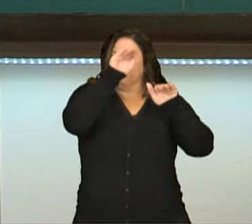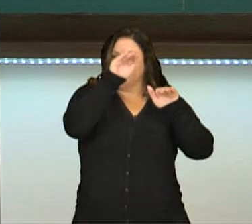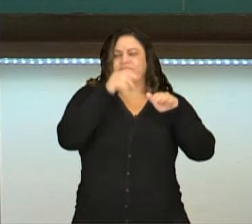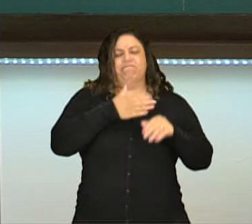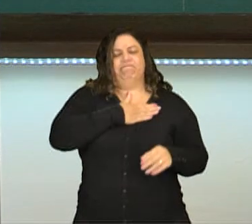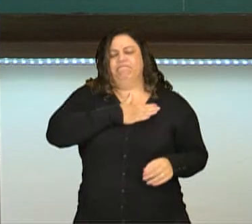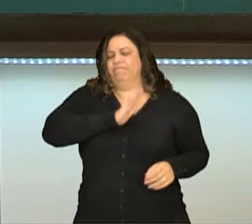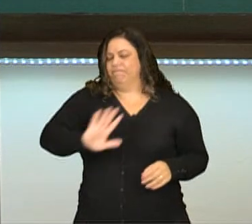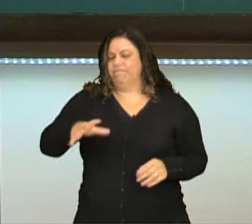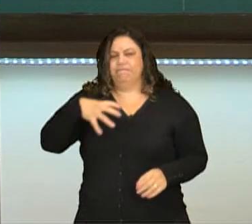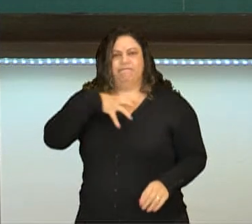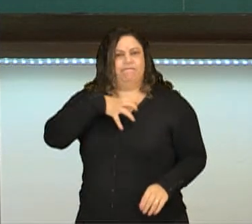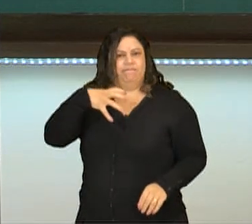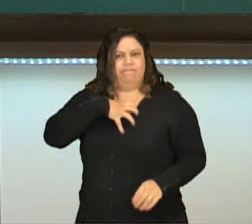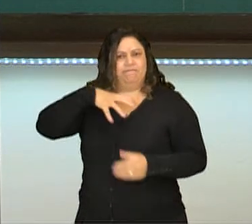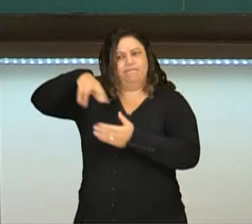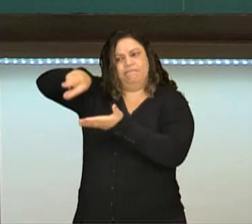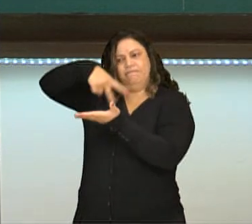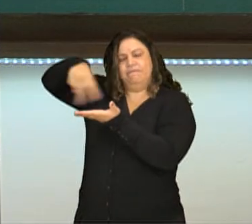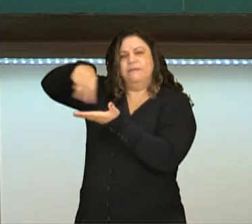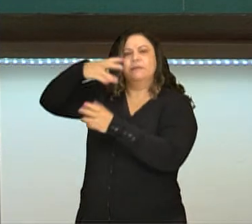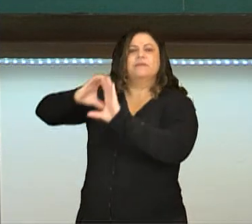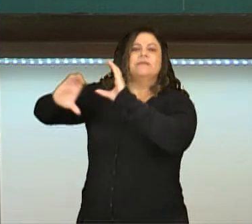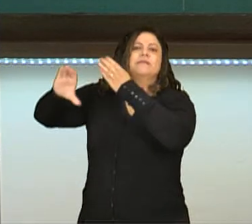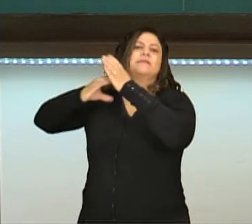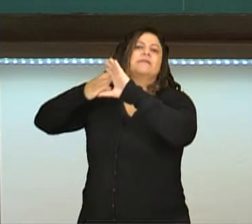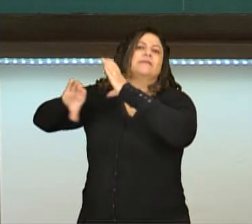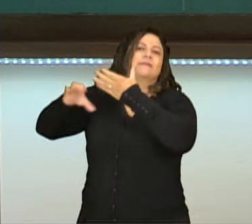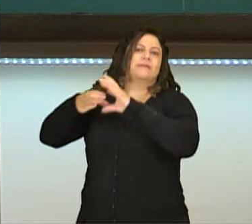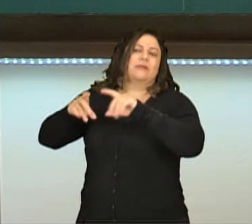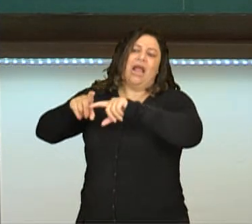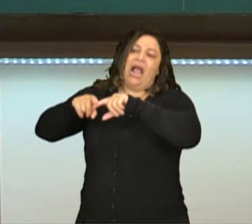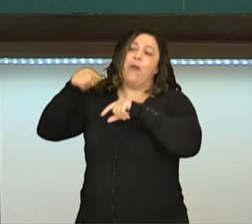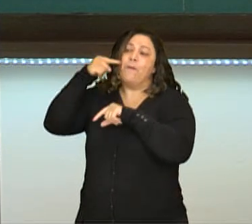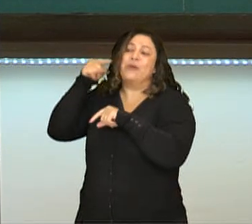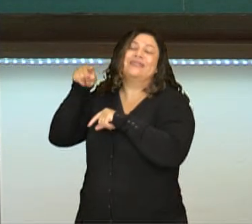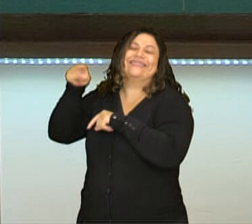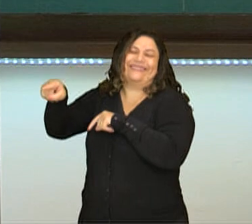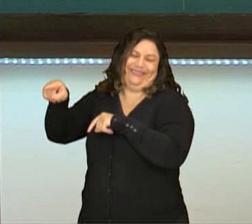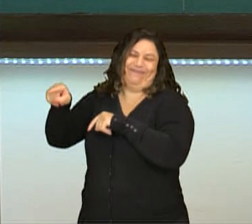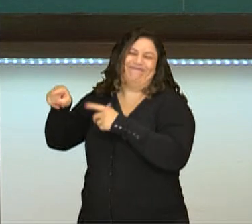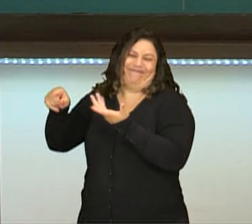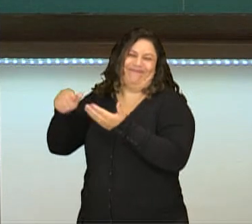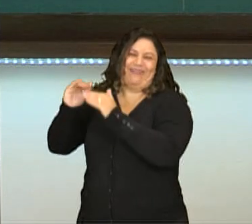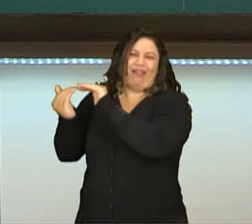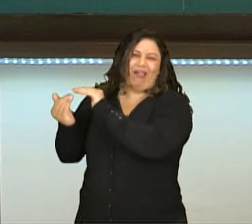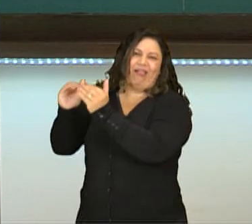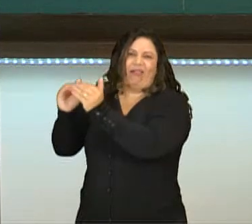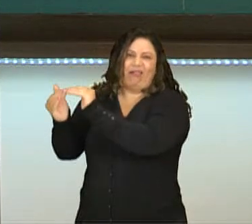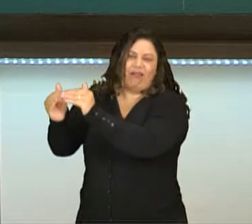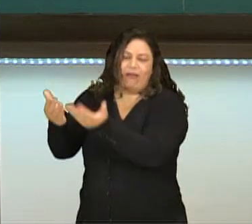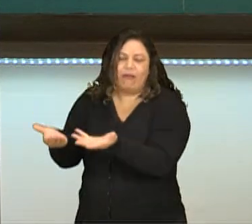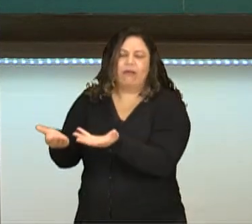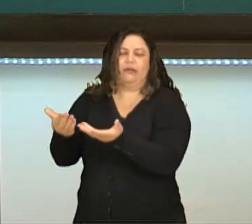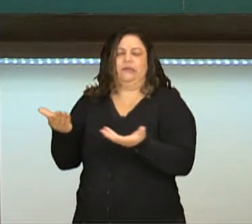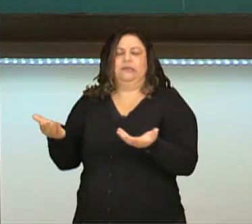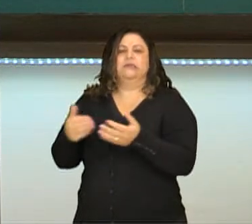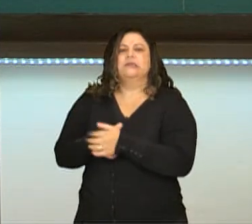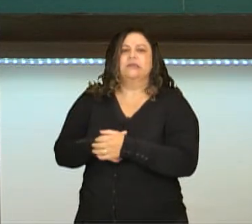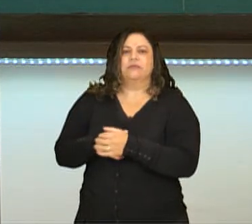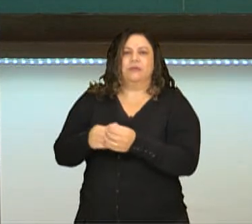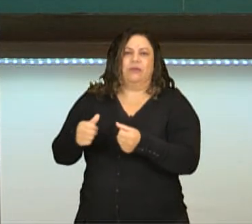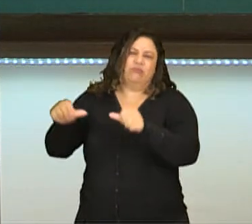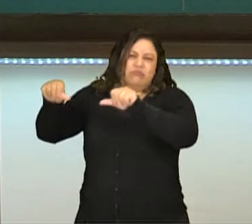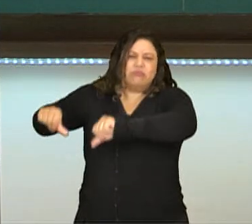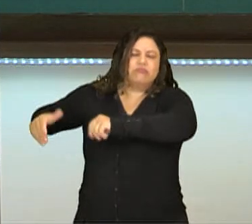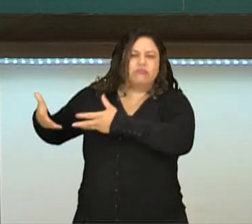dessa forma de dançar, dessa forma de cantar, por considerar uma forma meio inadequada, meio imprópria. Mesmo nos